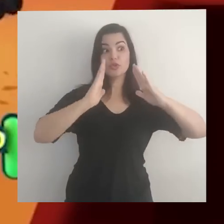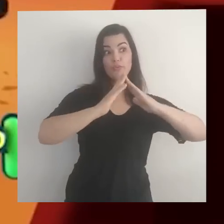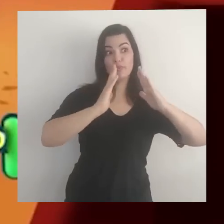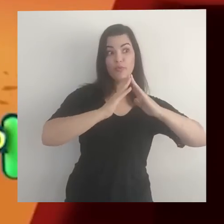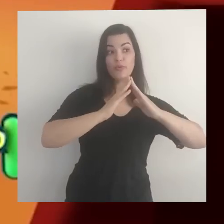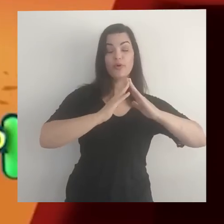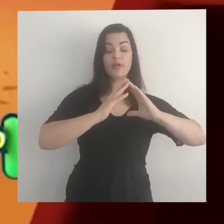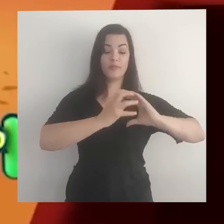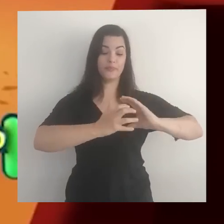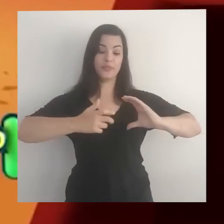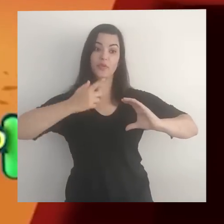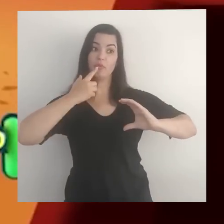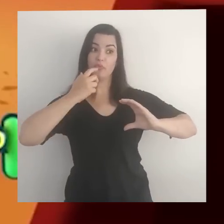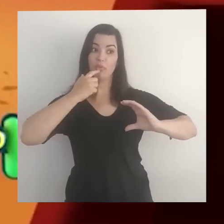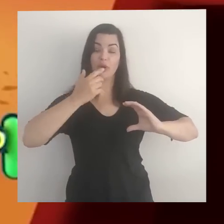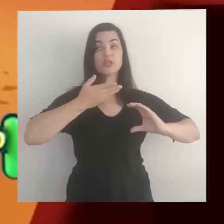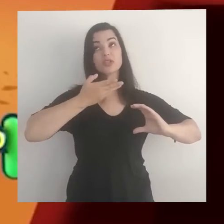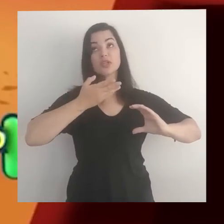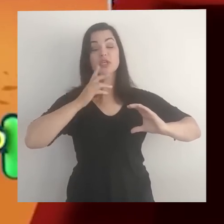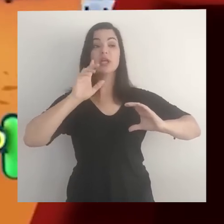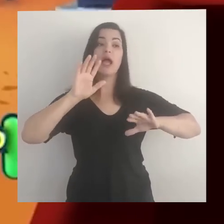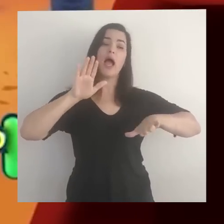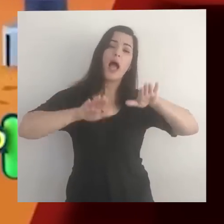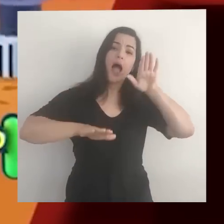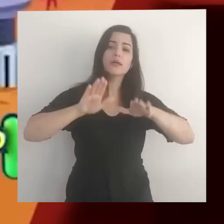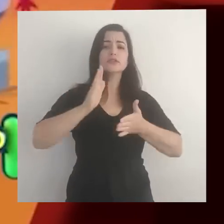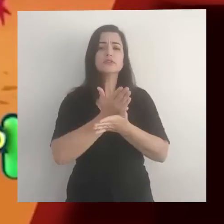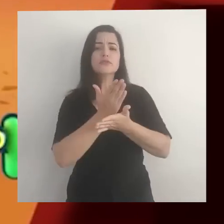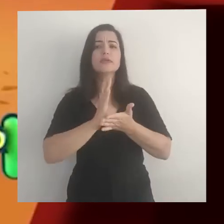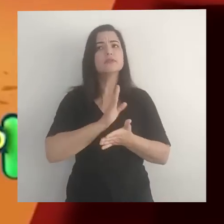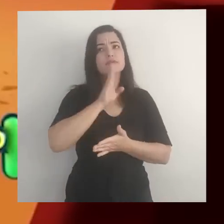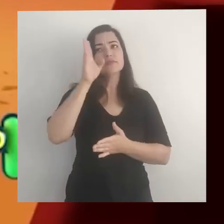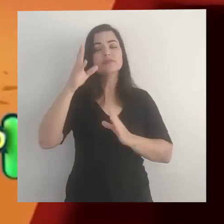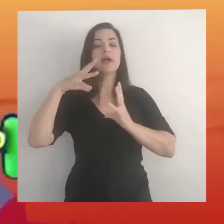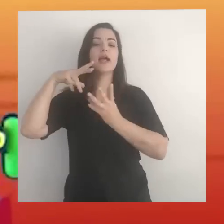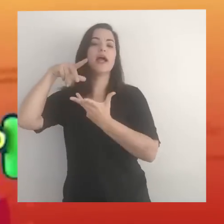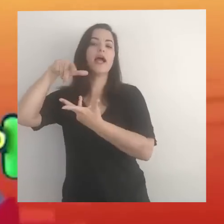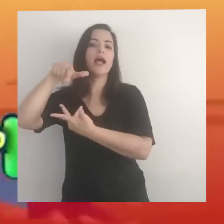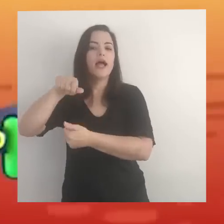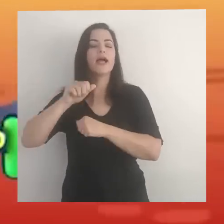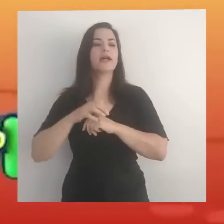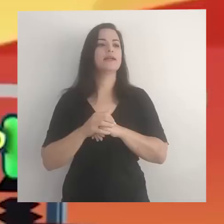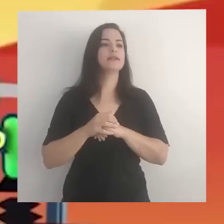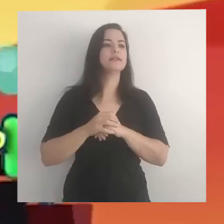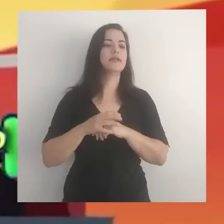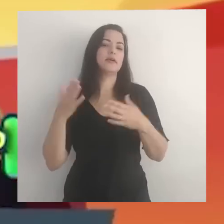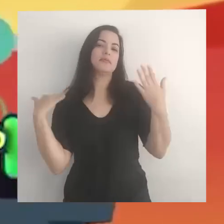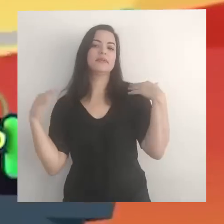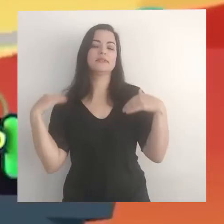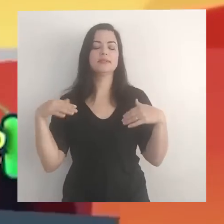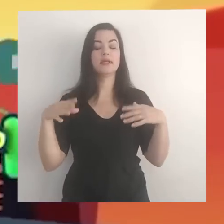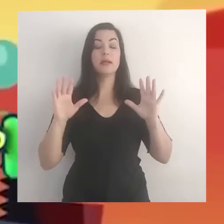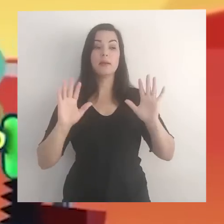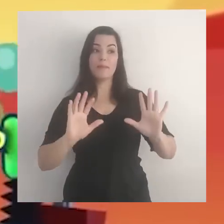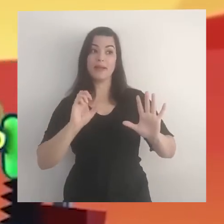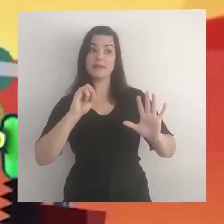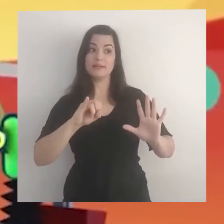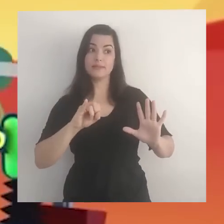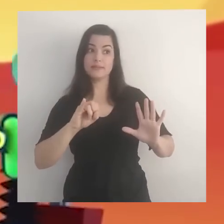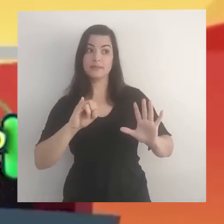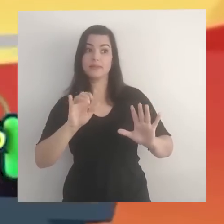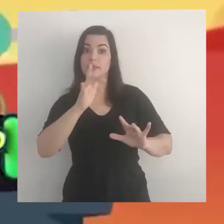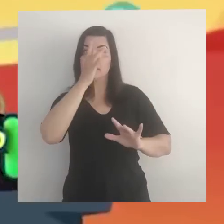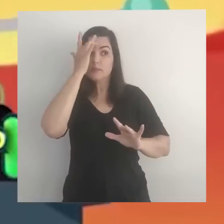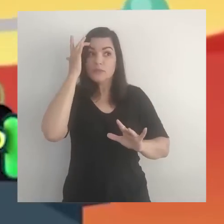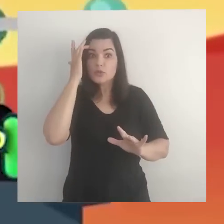humanos morarem em Marte, é preciso que o planeta passe por uma terraformação. Terraformação? É a transformação